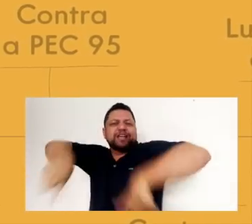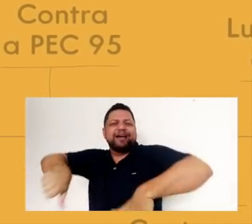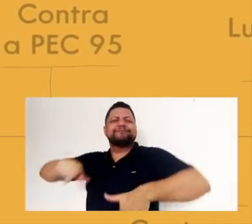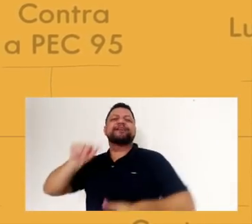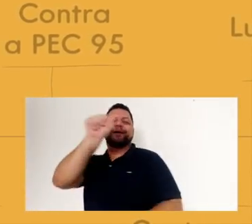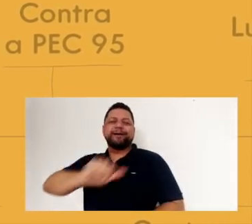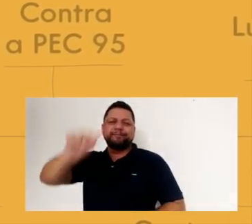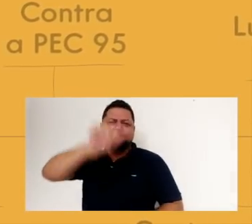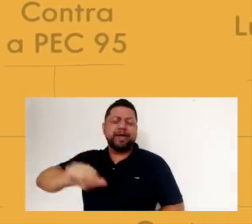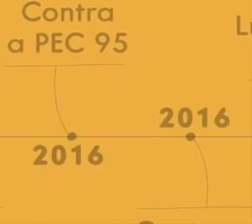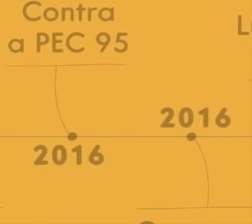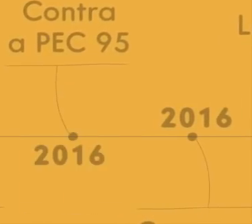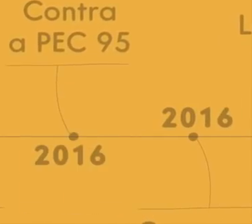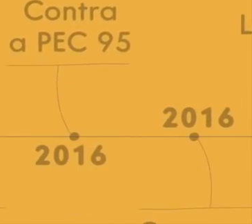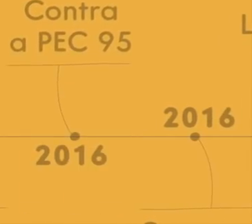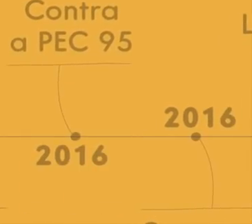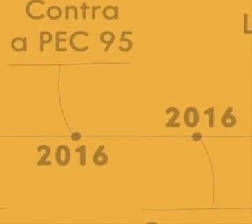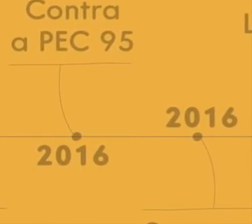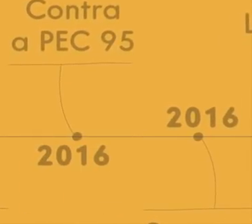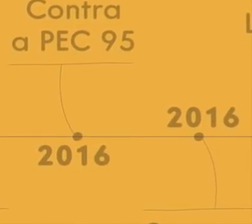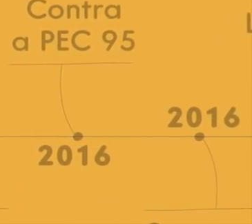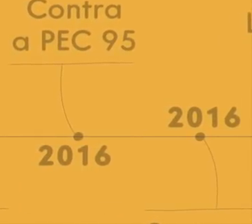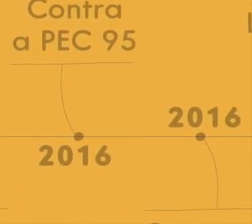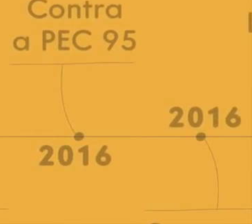onde mais fosse necessário.